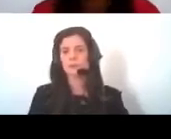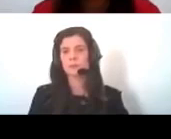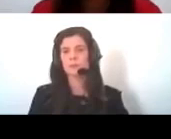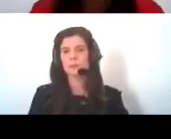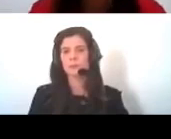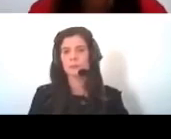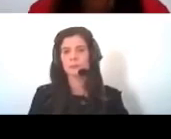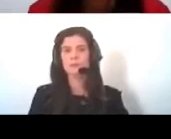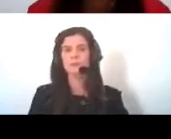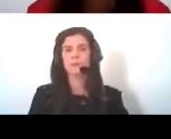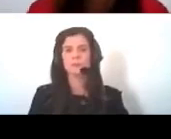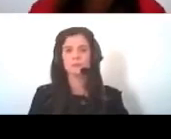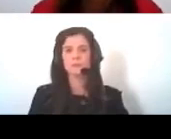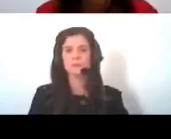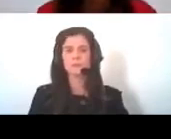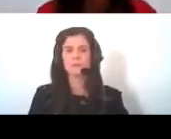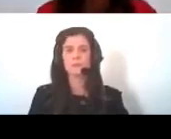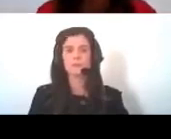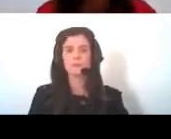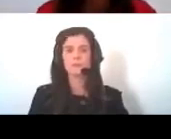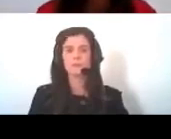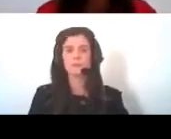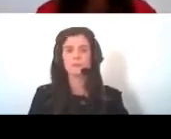de compras e licitações.